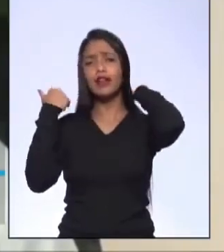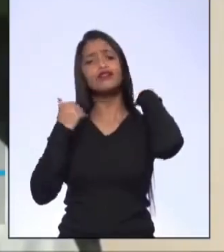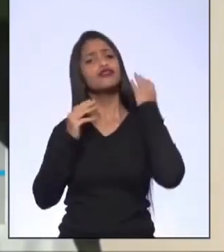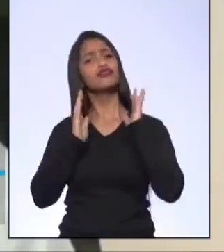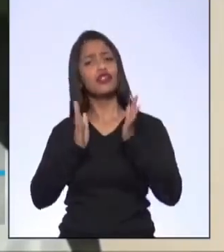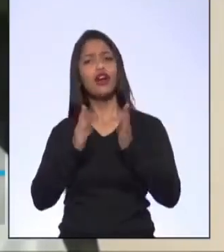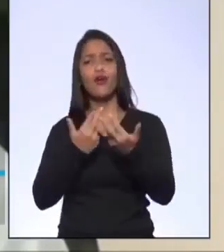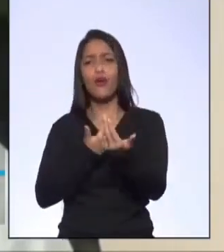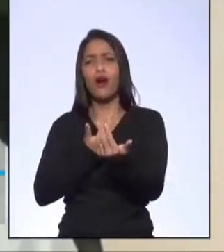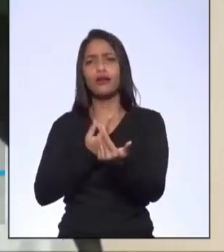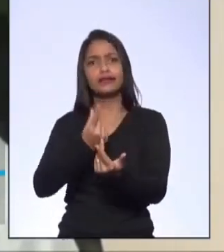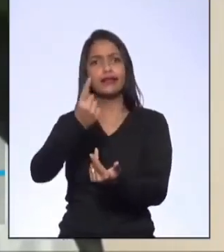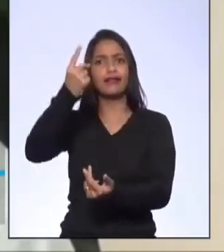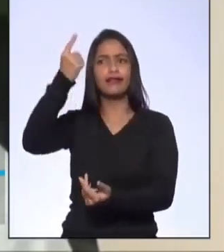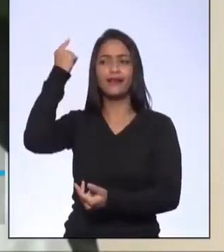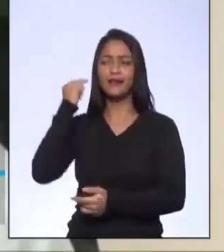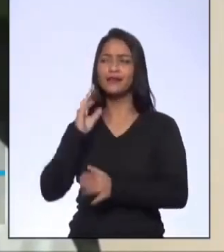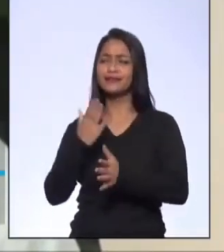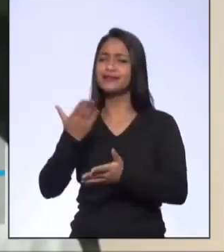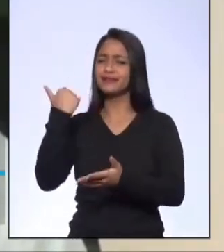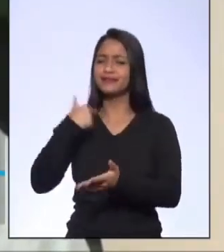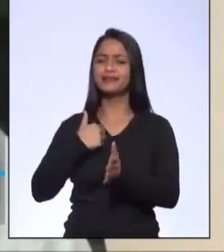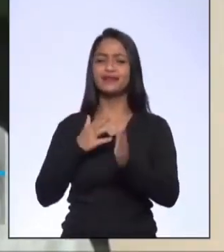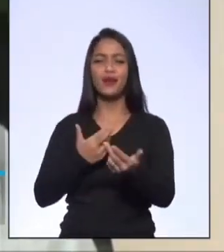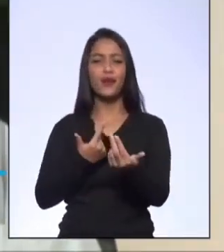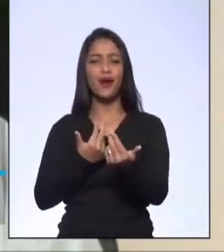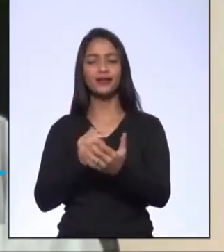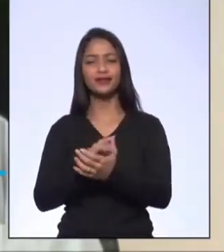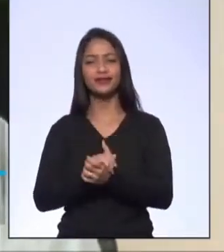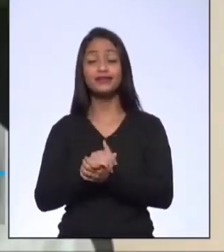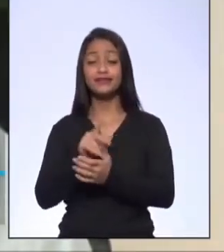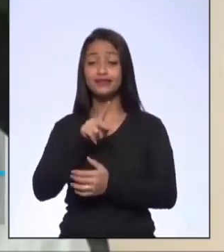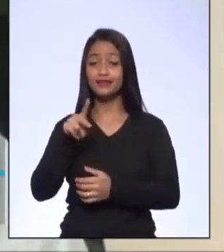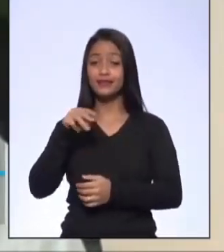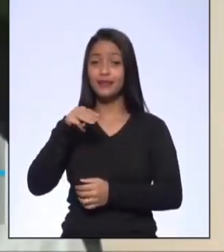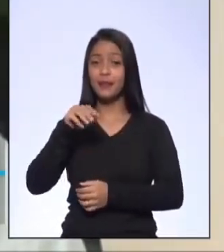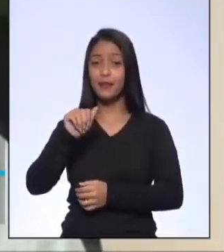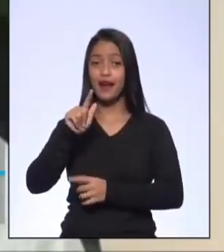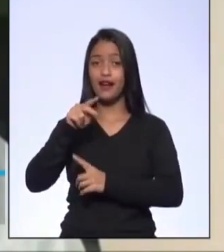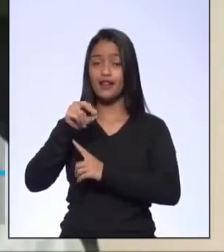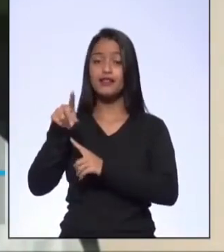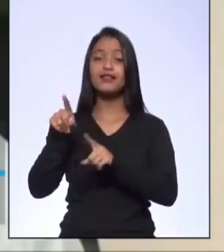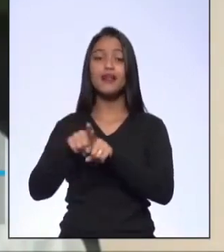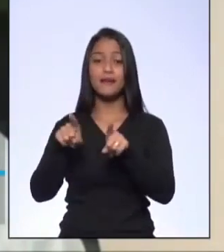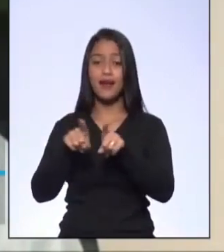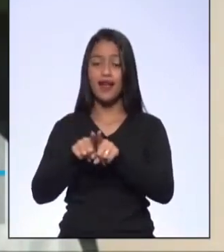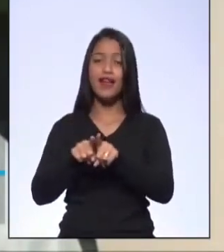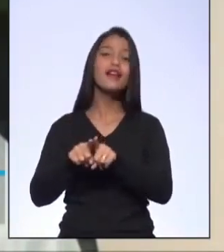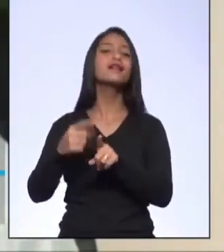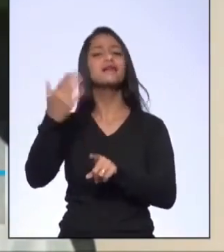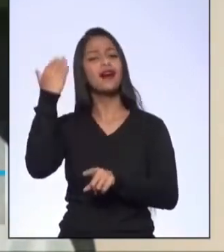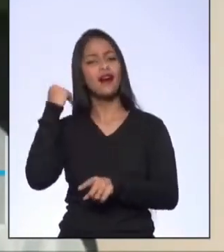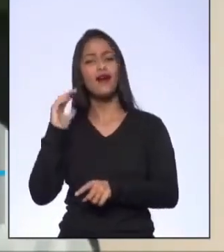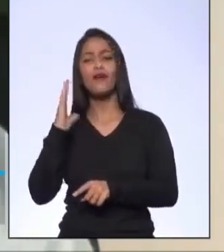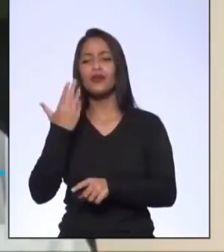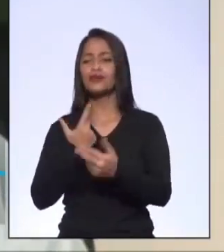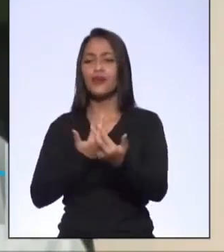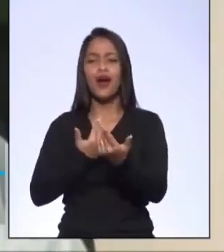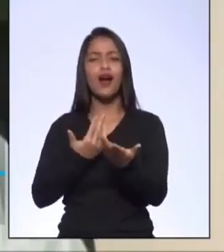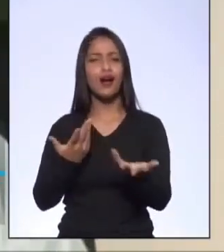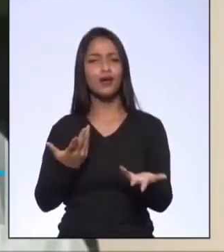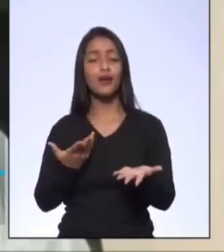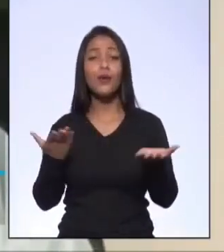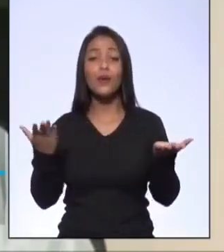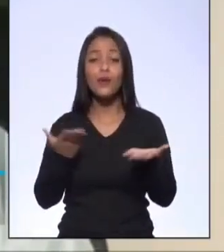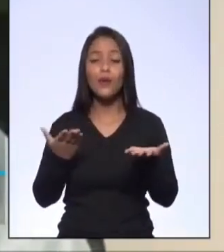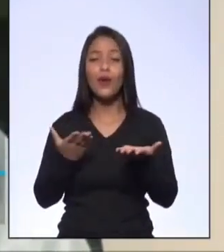faz tempo, hein? Mas teve um dia que eu passei por isso também. O professor Magno também, depois ele vai falar pra gente que teve um dia que ele também passou por isso, viu? E agora vocês